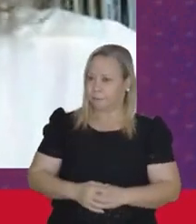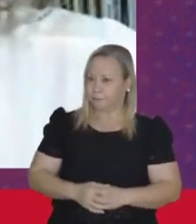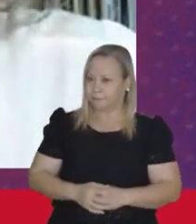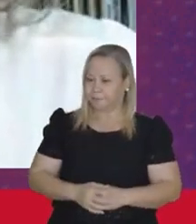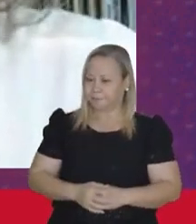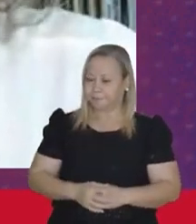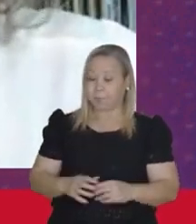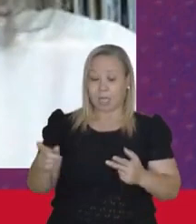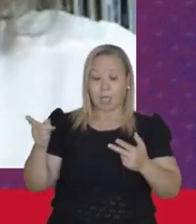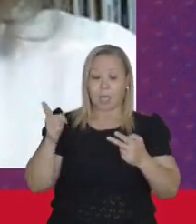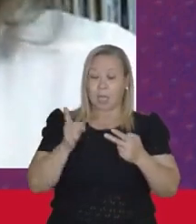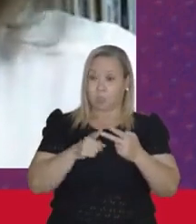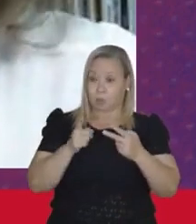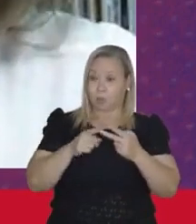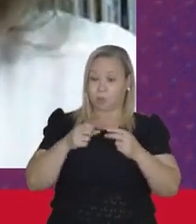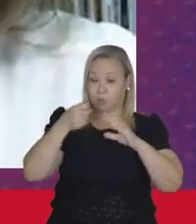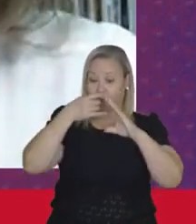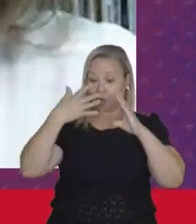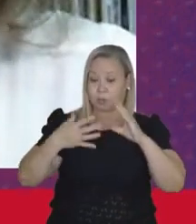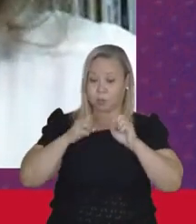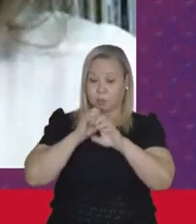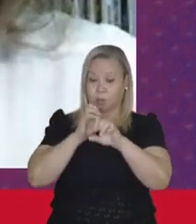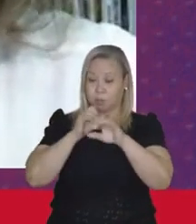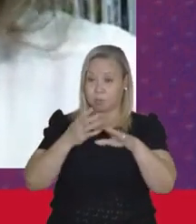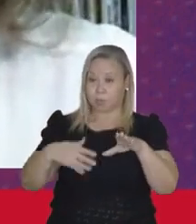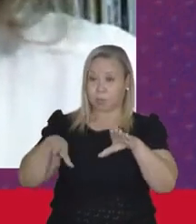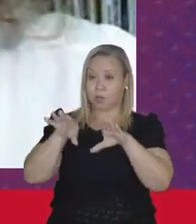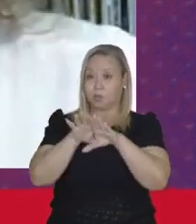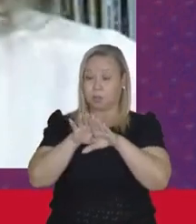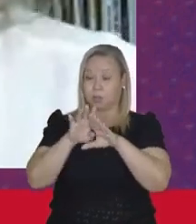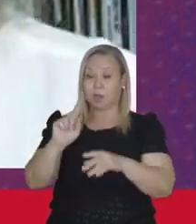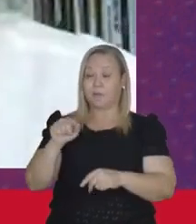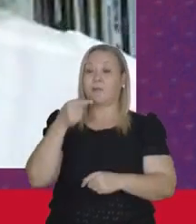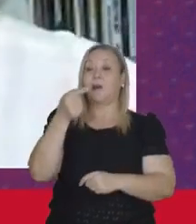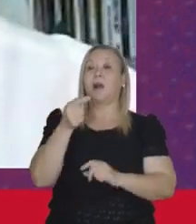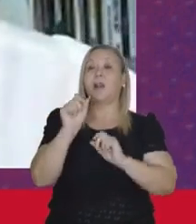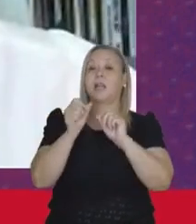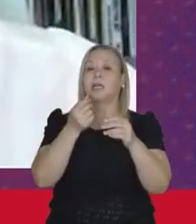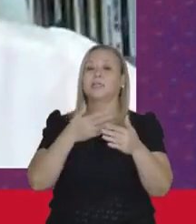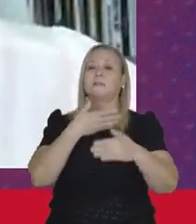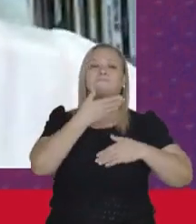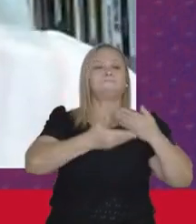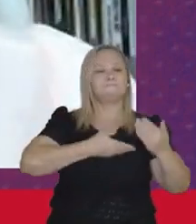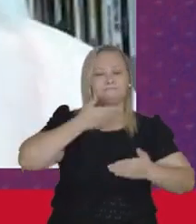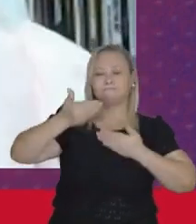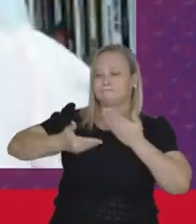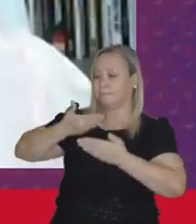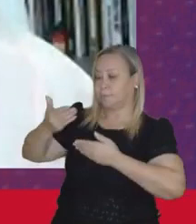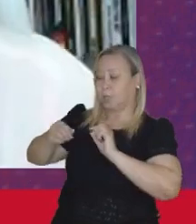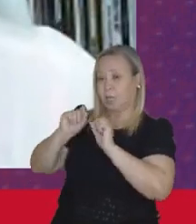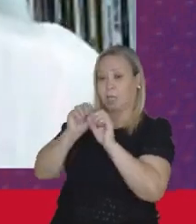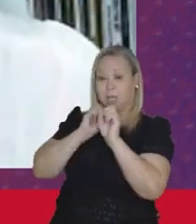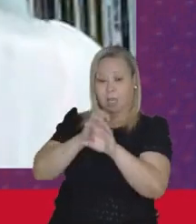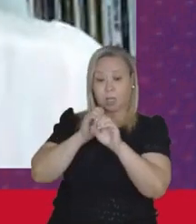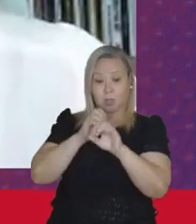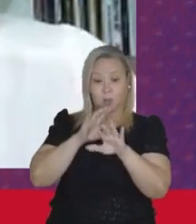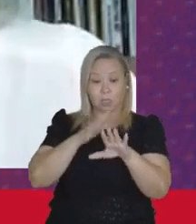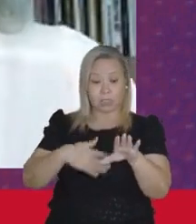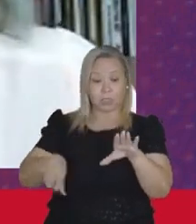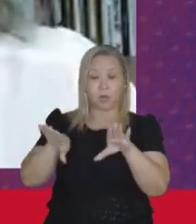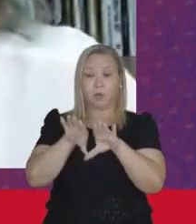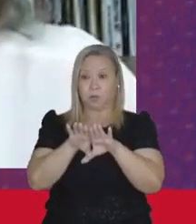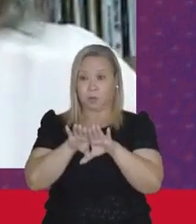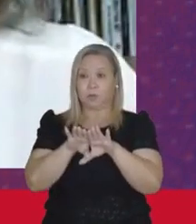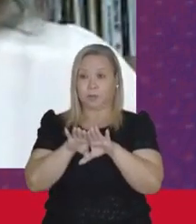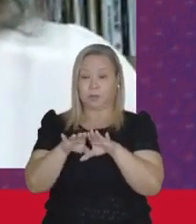Um segundo aspecto sobre a educação inclusiva, além da interação, é que a educação inclusiva